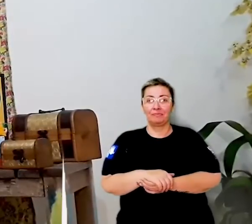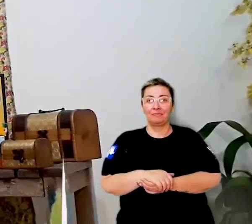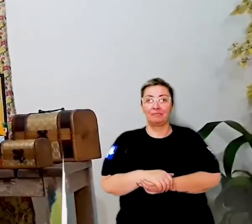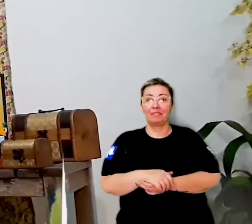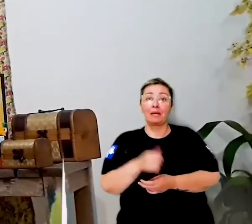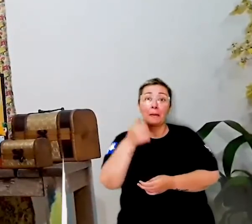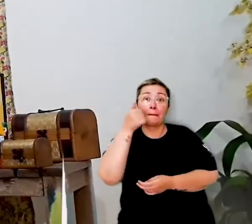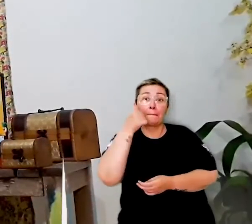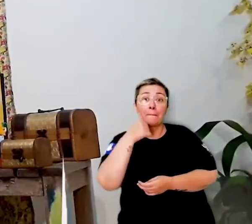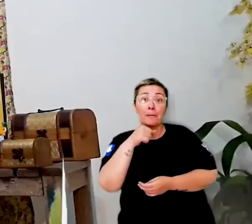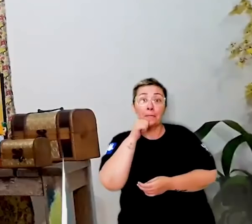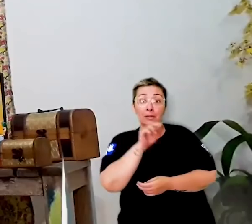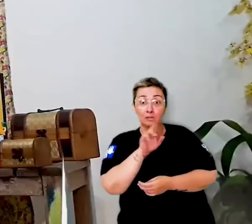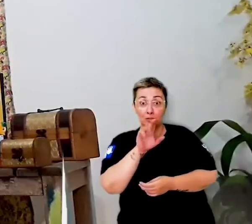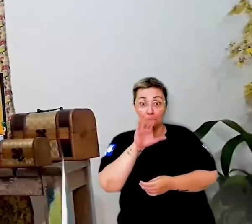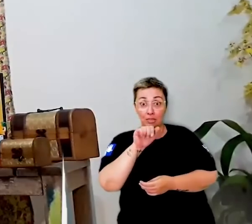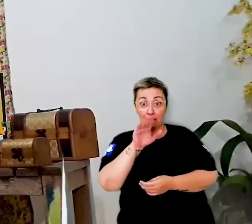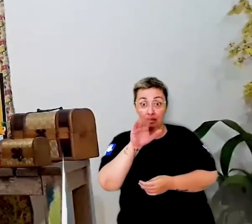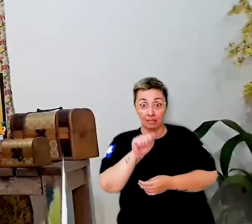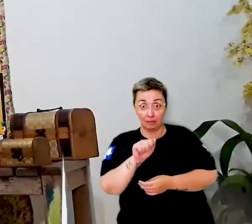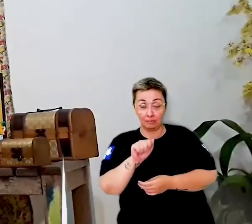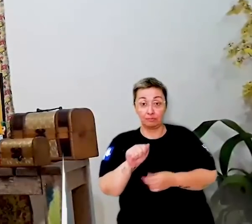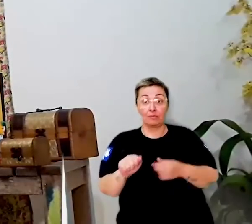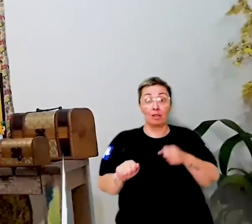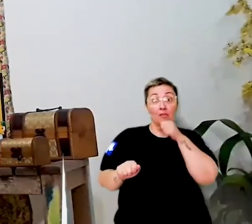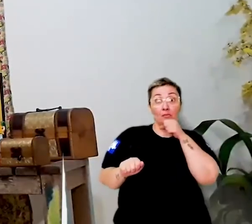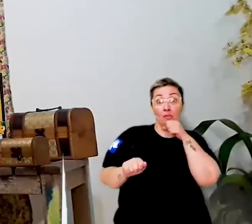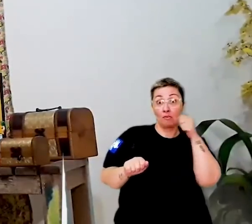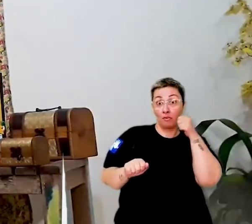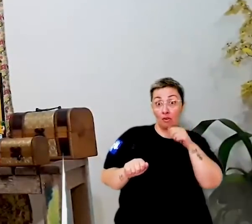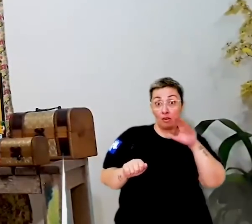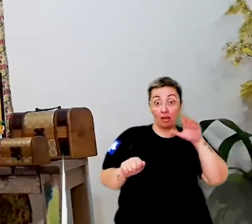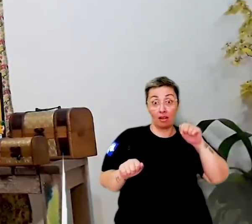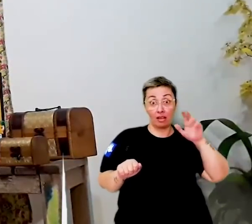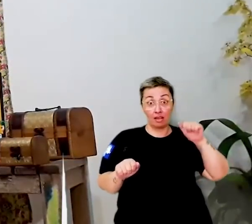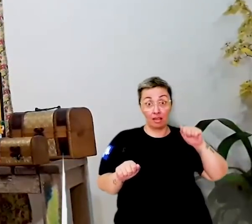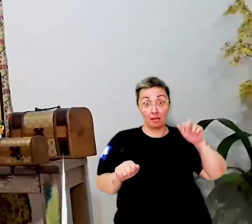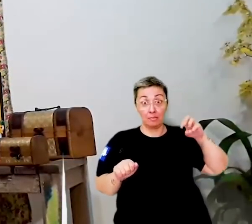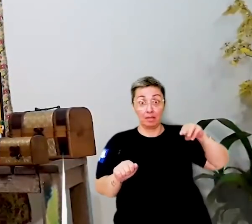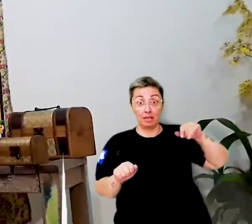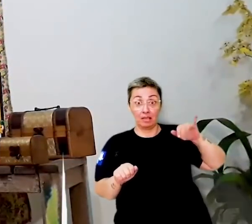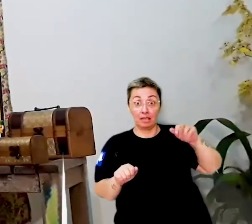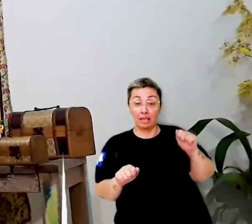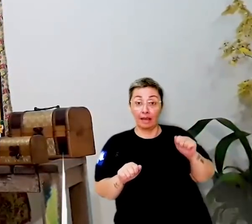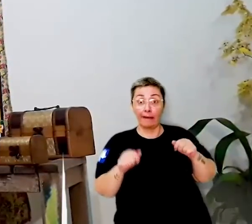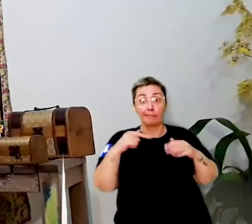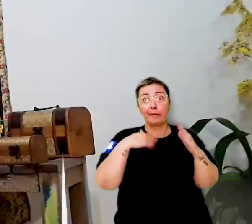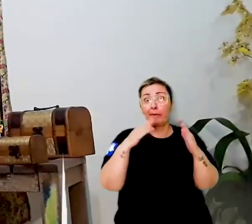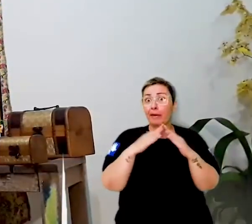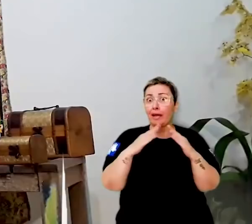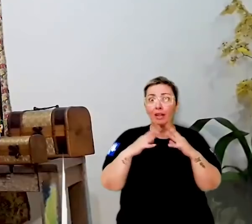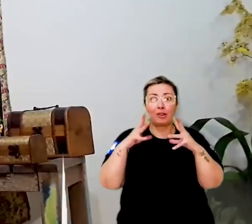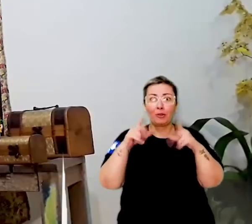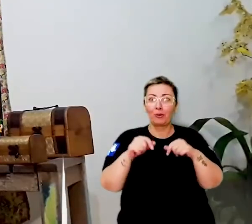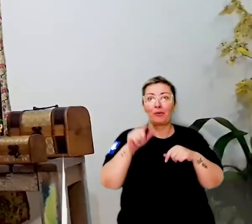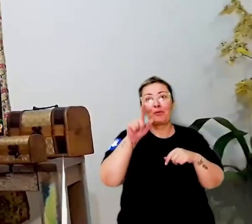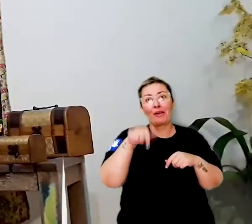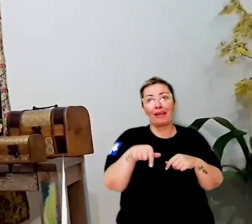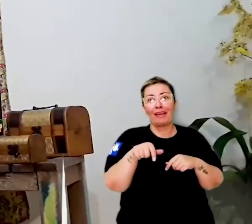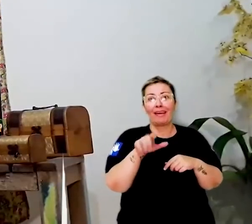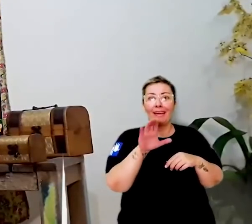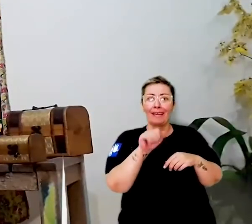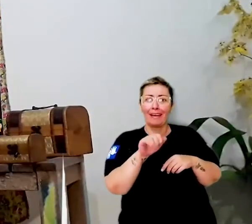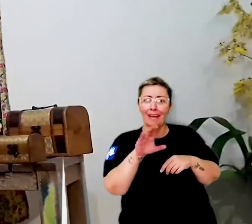Minha mãe se chama Caca, minha avó Caca Maria. Em casa tudo era